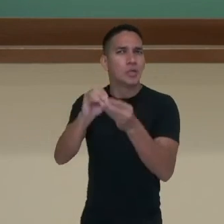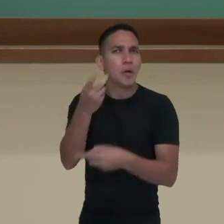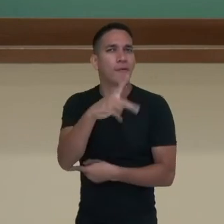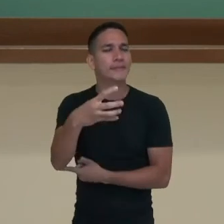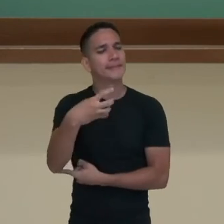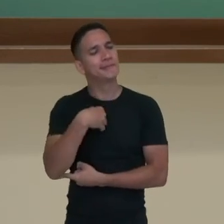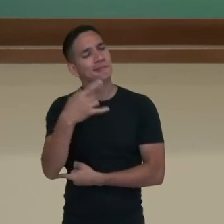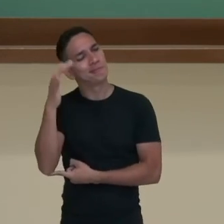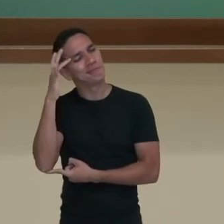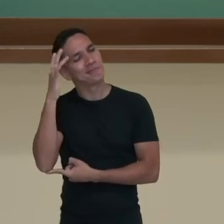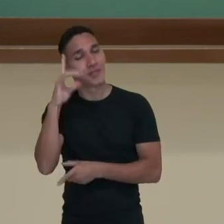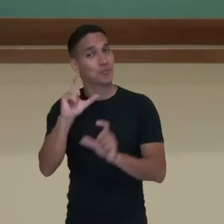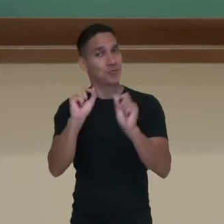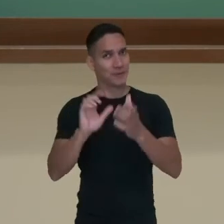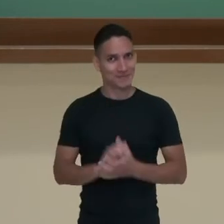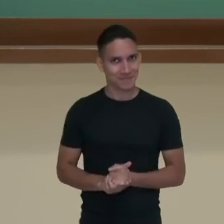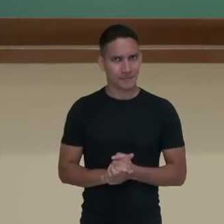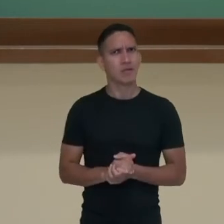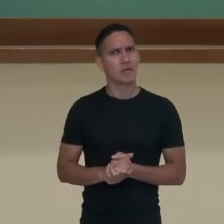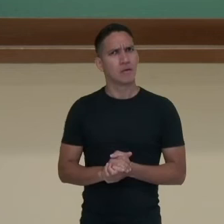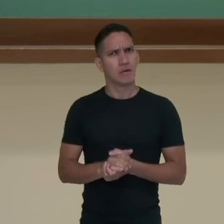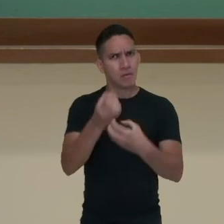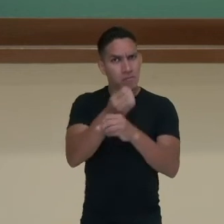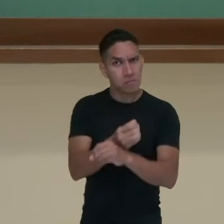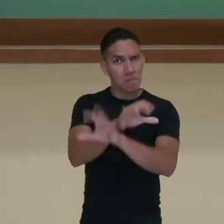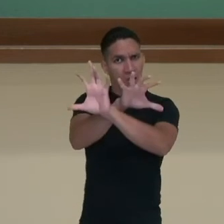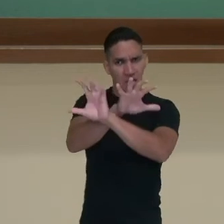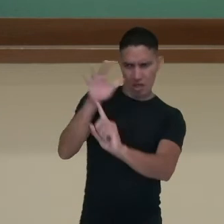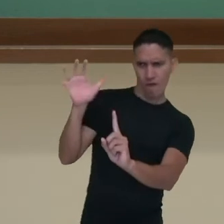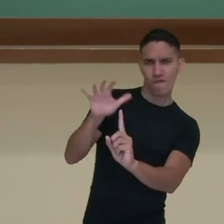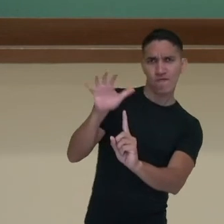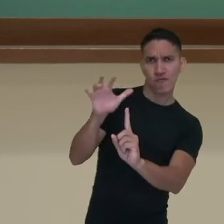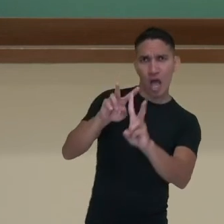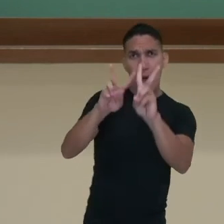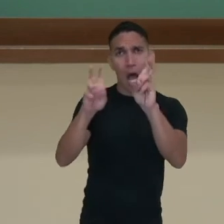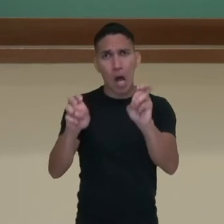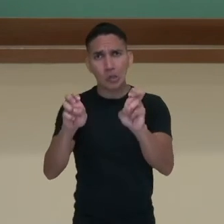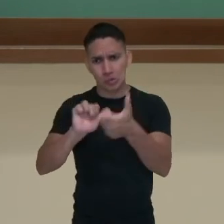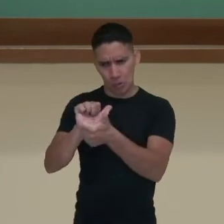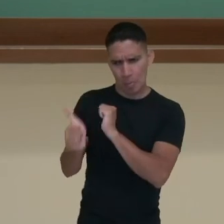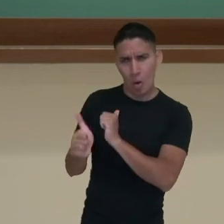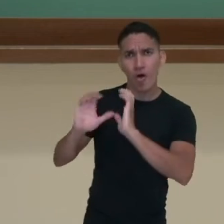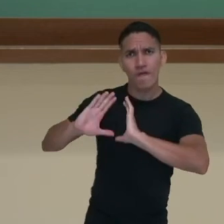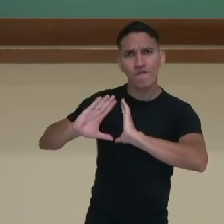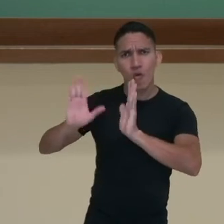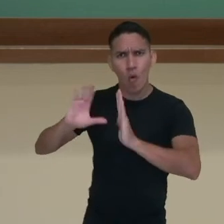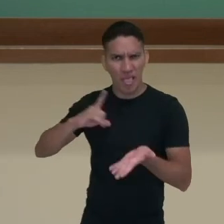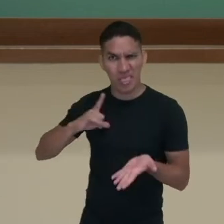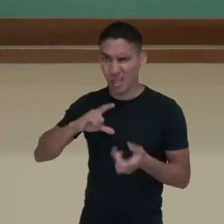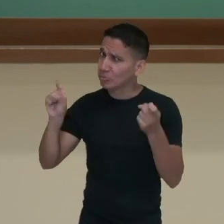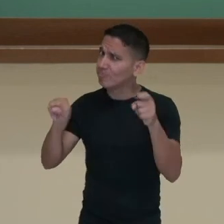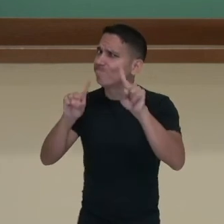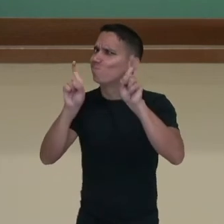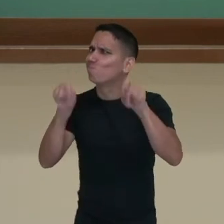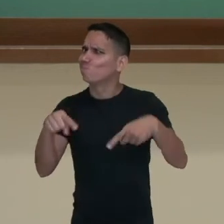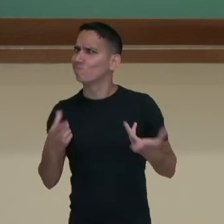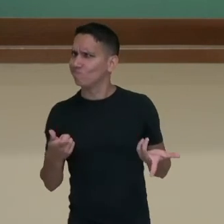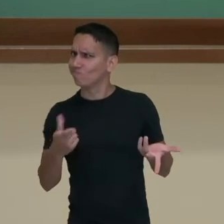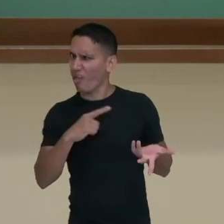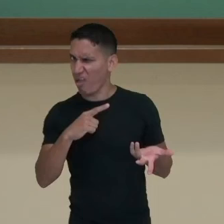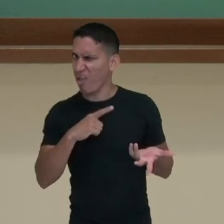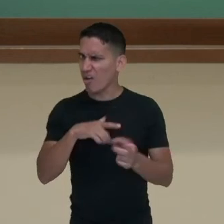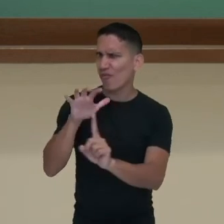vocês chegaram? Existe uma influência da mídia no esporte, no vôlei? Será? Será que existe